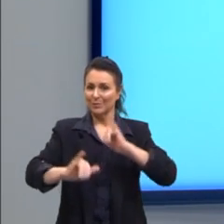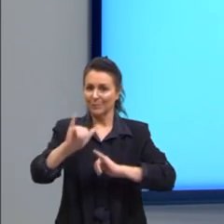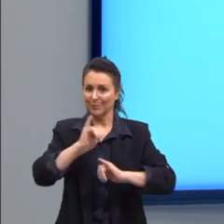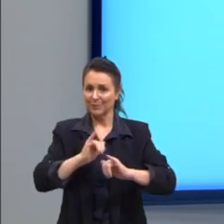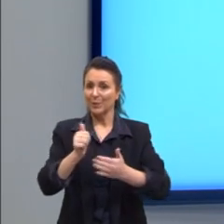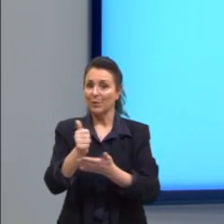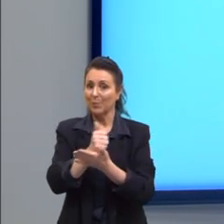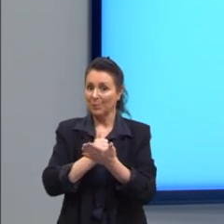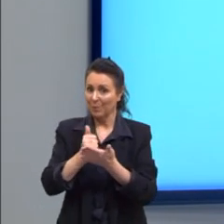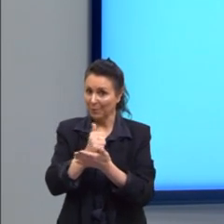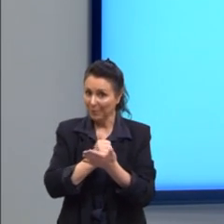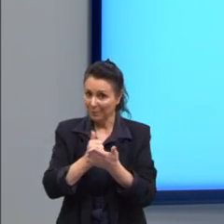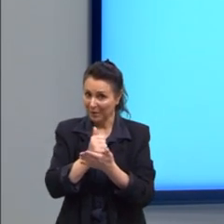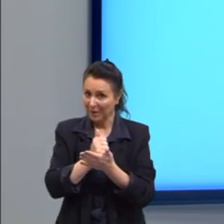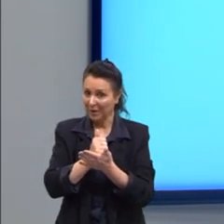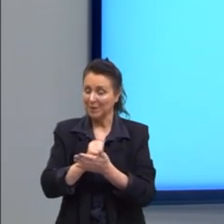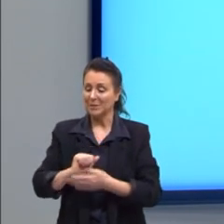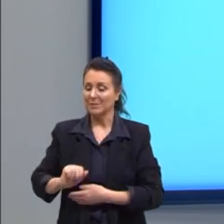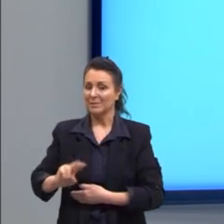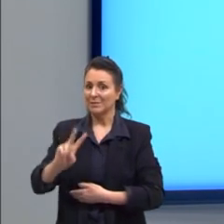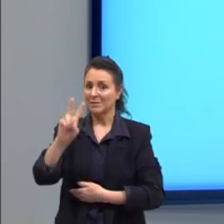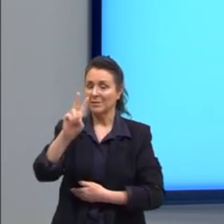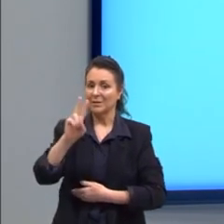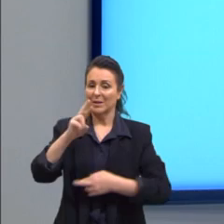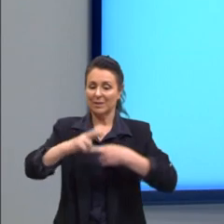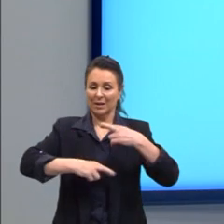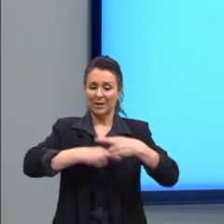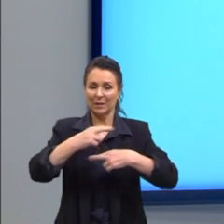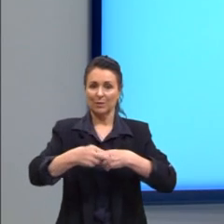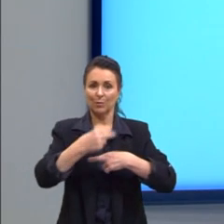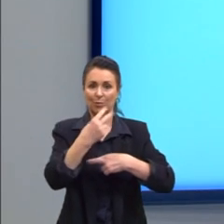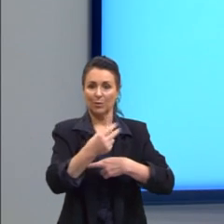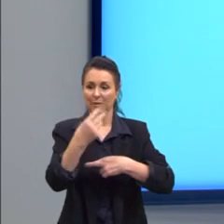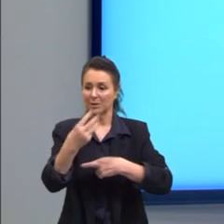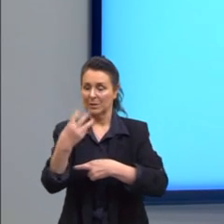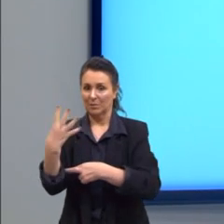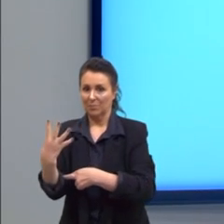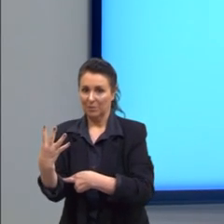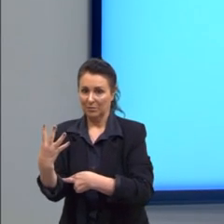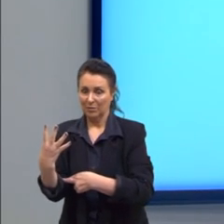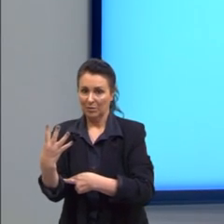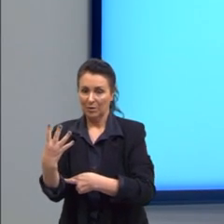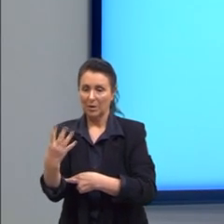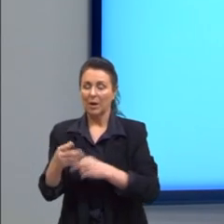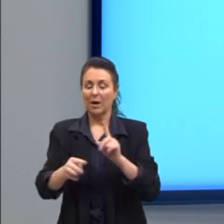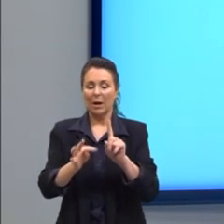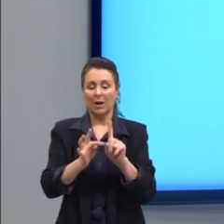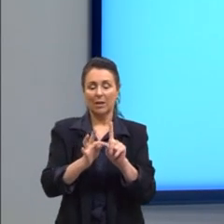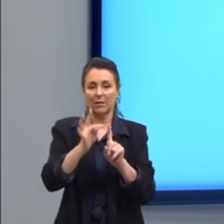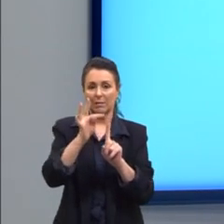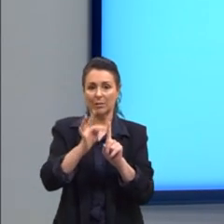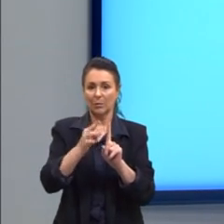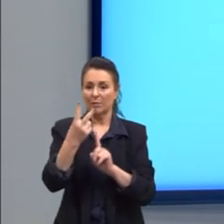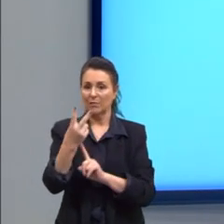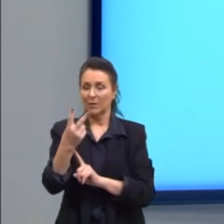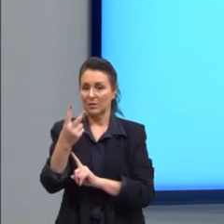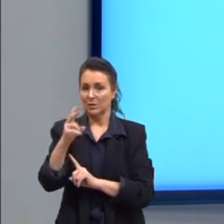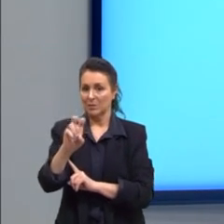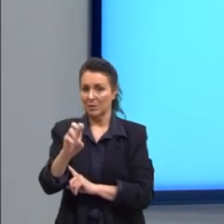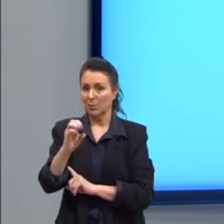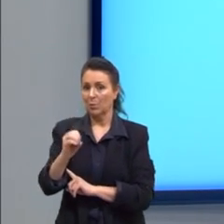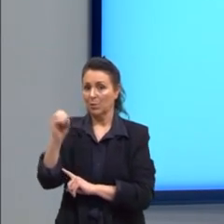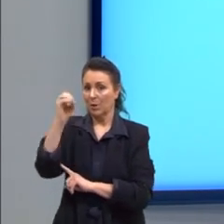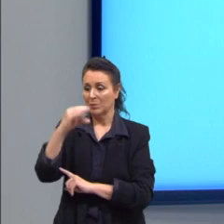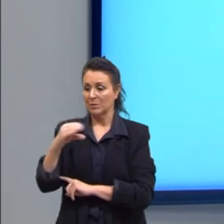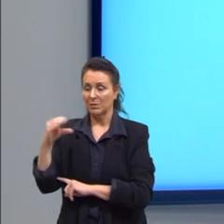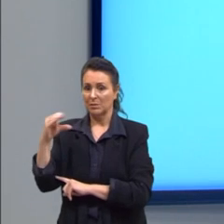base nos valores das constantes de Equilíbrio das reações dois três e quatro a temperatura de 25 graus Celsius